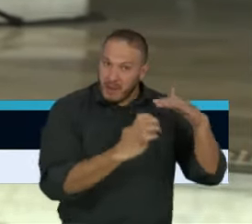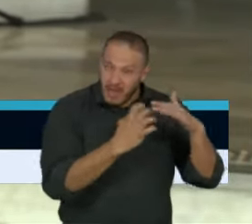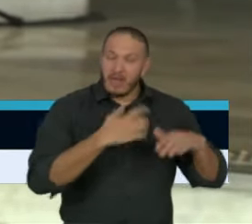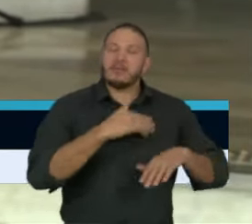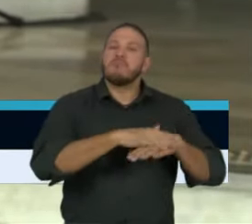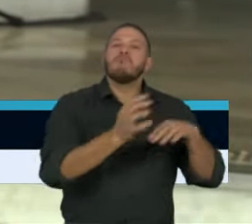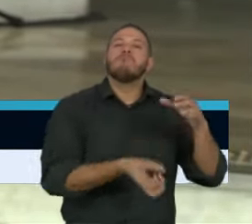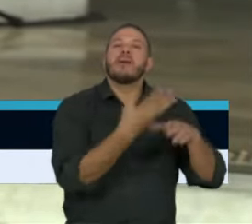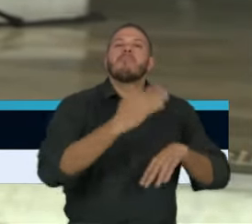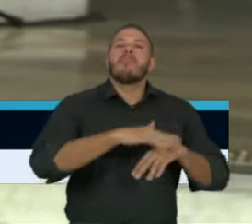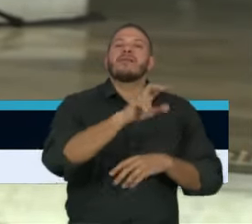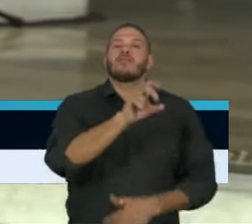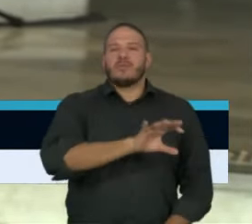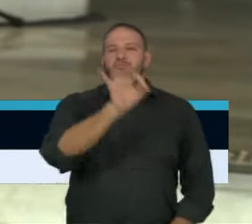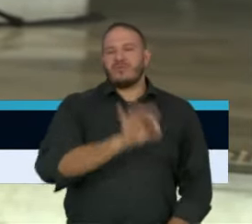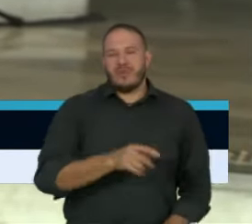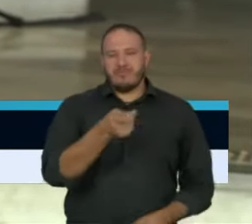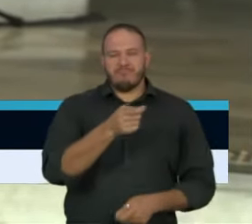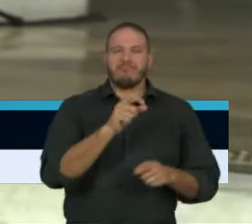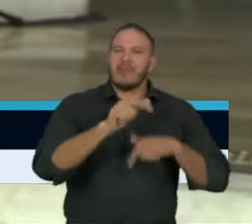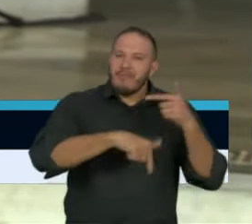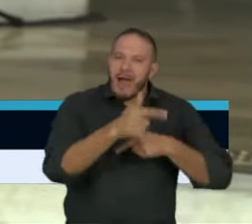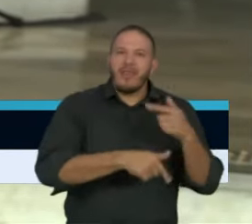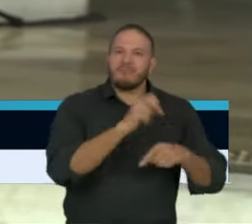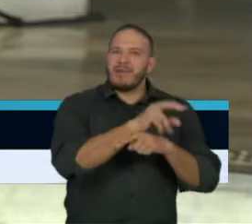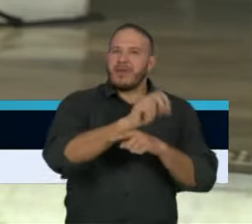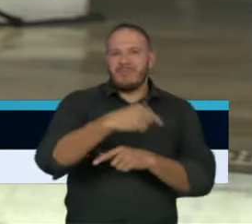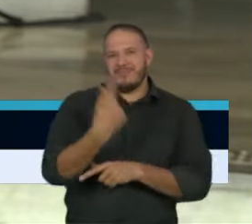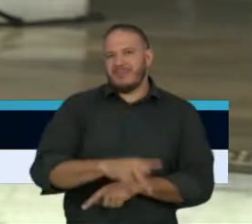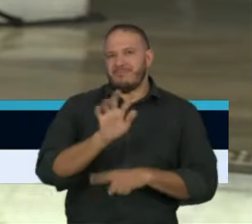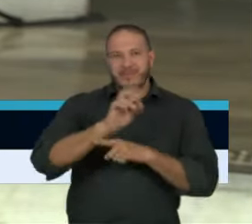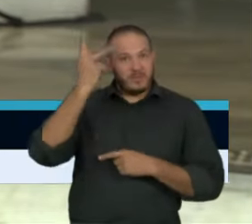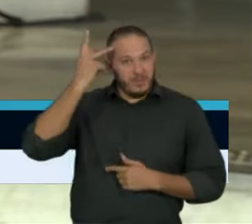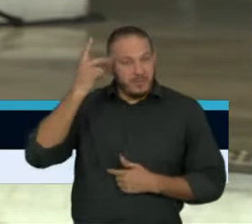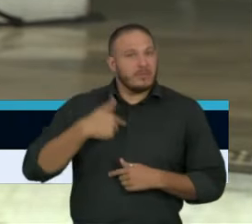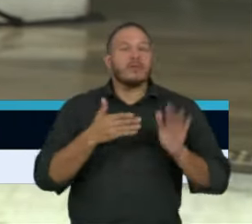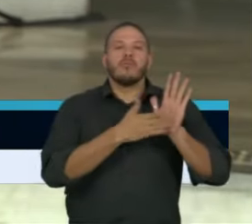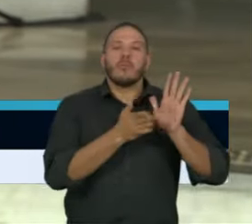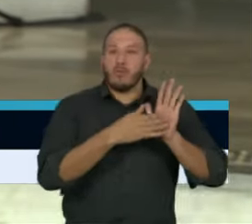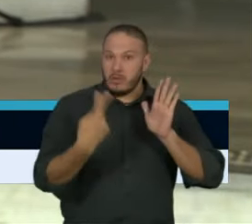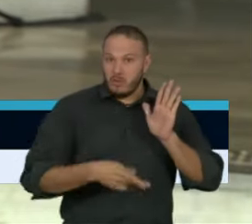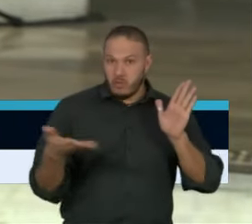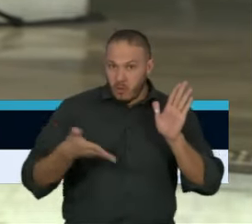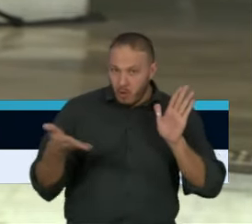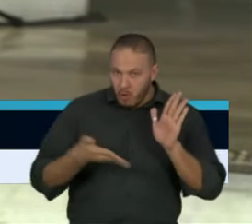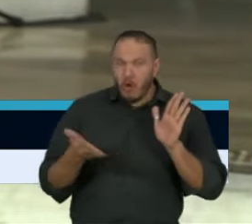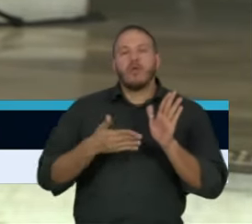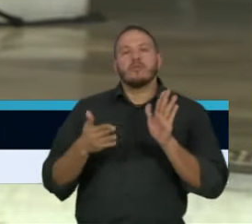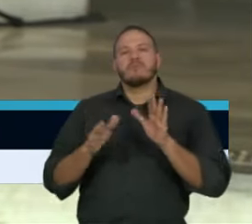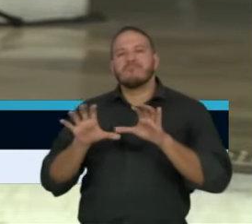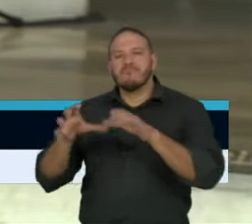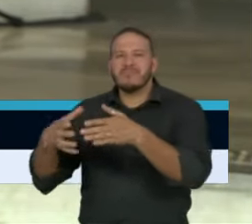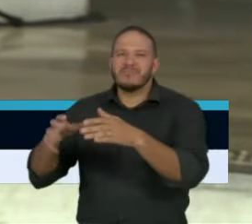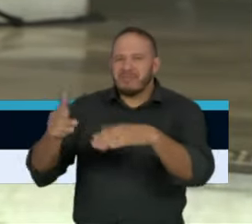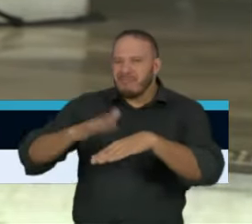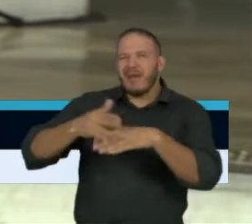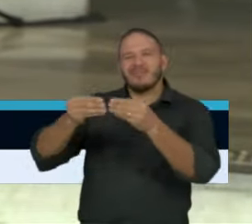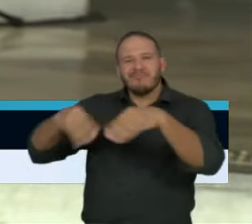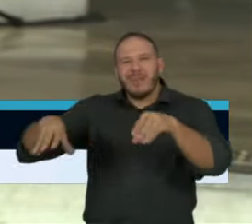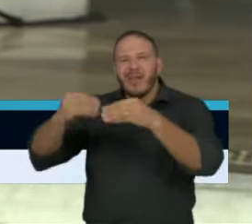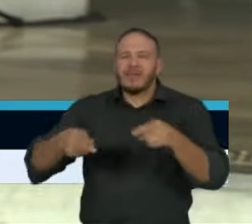da metade dos empregos do nosso estado. Essa proposta de hoje, ela foi feita em colaboração com os setores mais afetados,